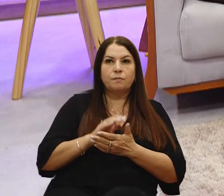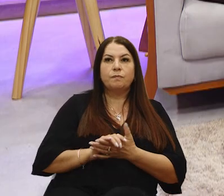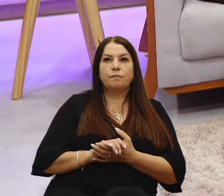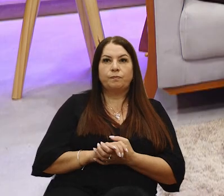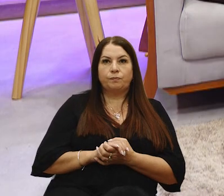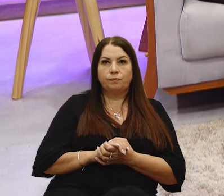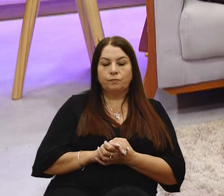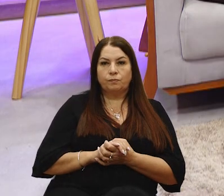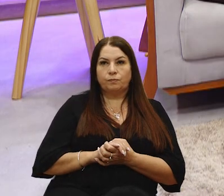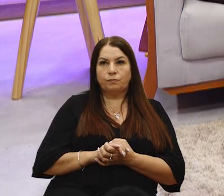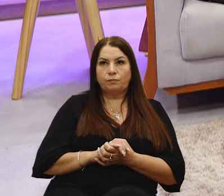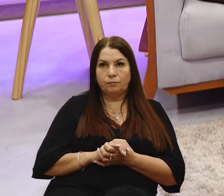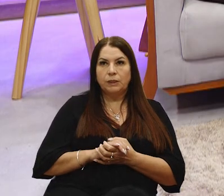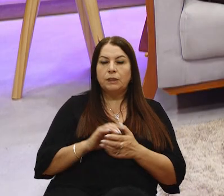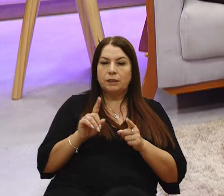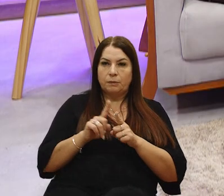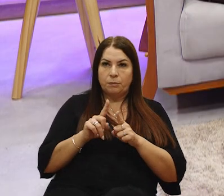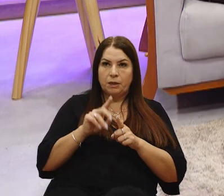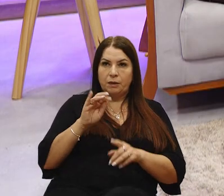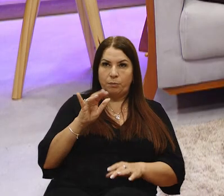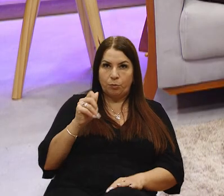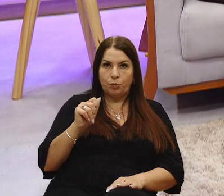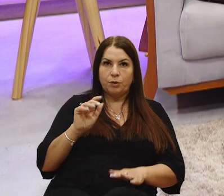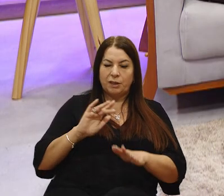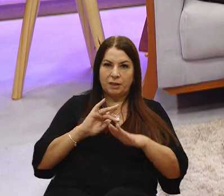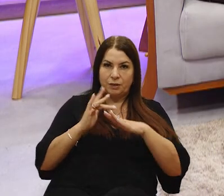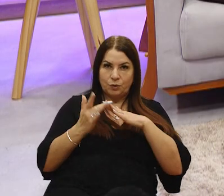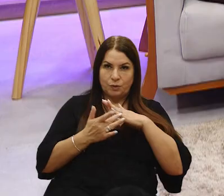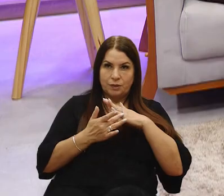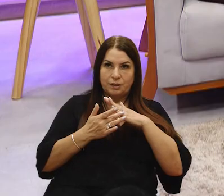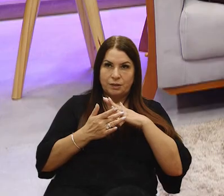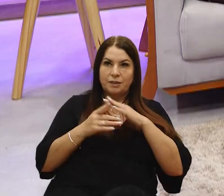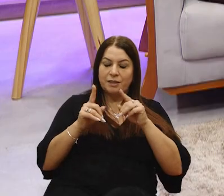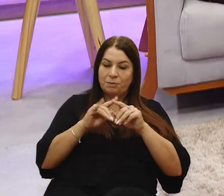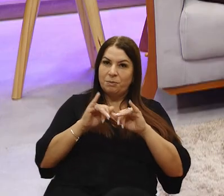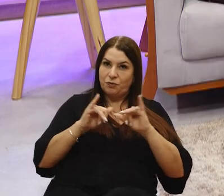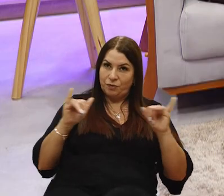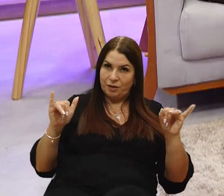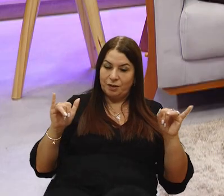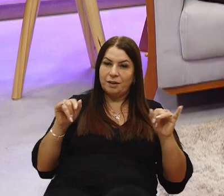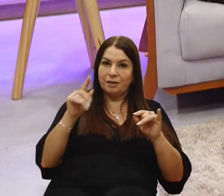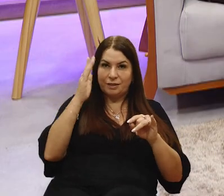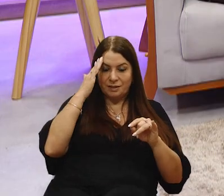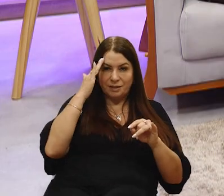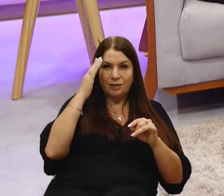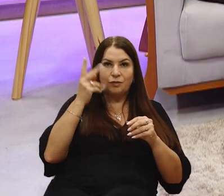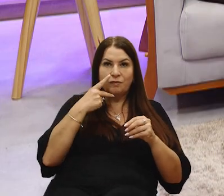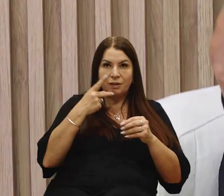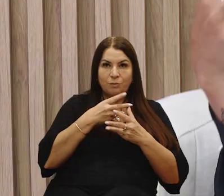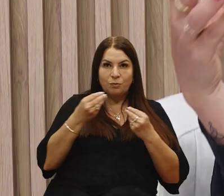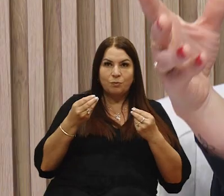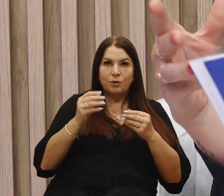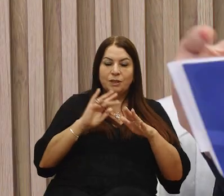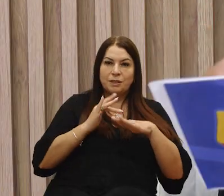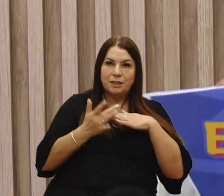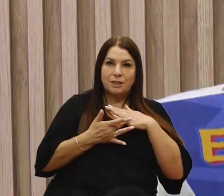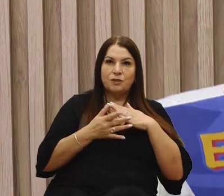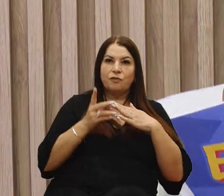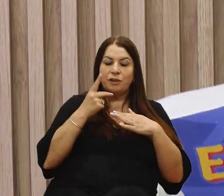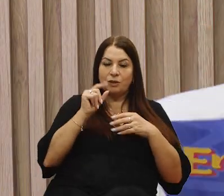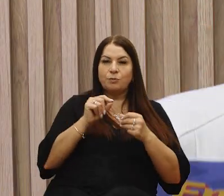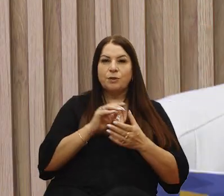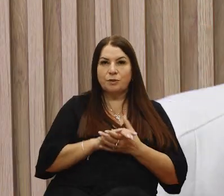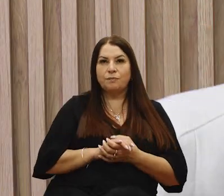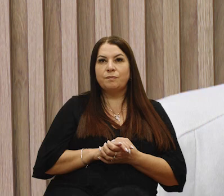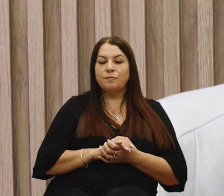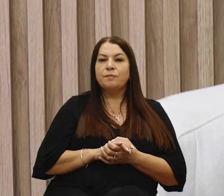pagar profissionais, né. E também a Bruna tem redes sociais para divulgar, né, Bruna? Eu sei que tu fala bastante, assim, nas